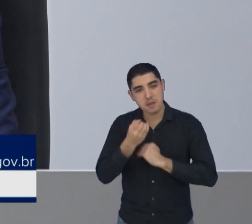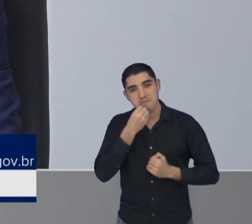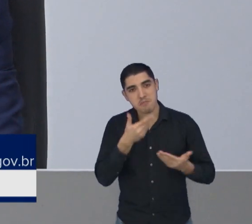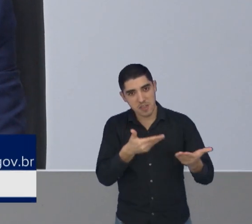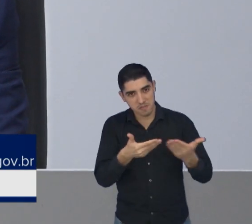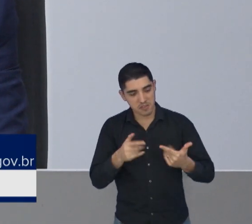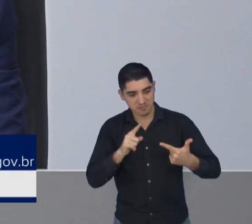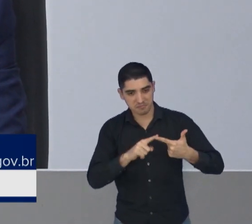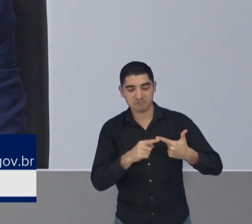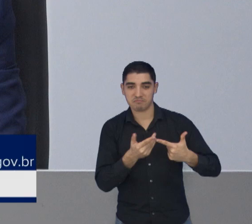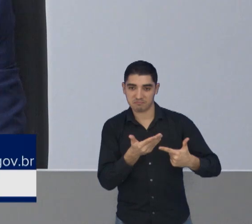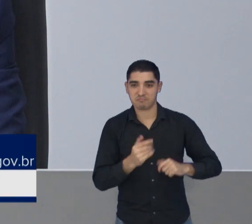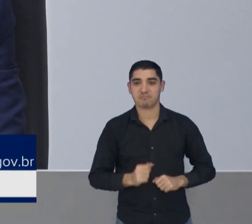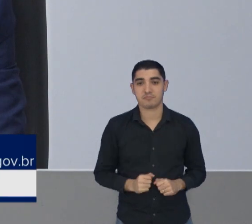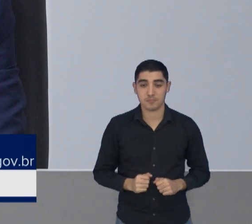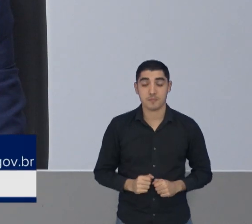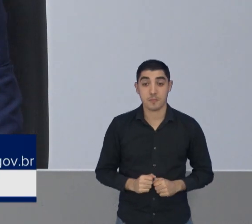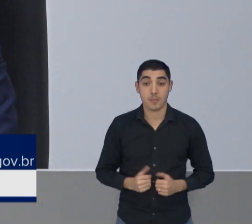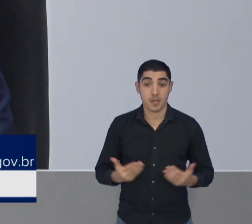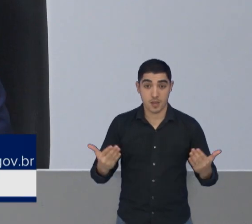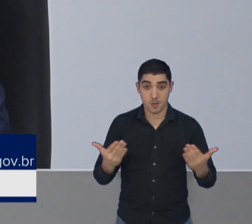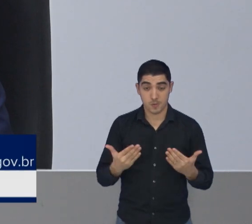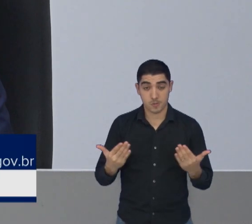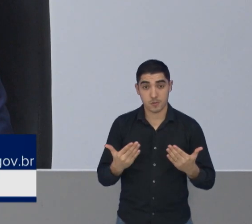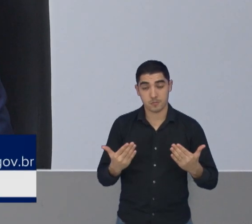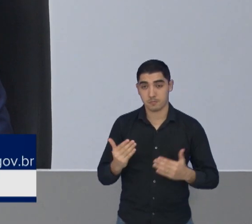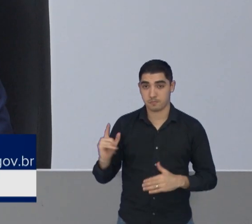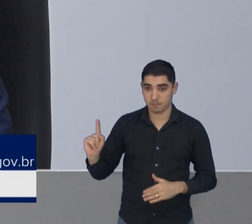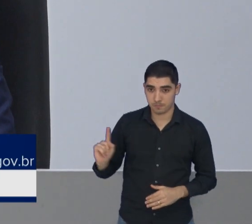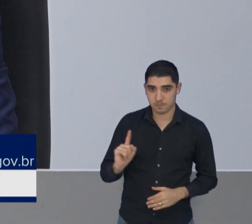Casa de Leis. Com a palavra,